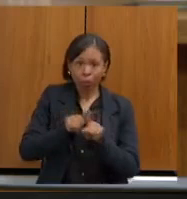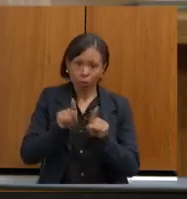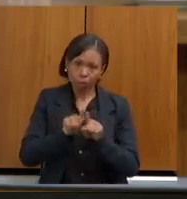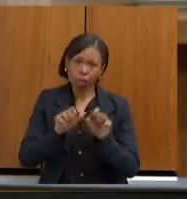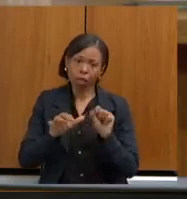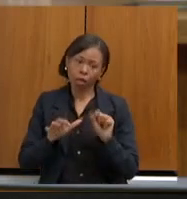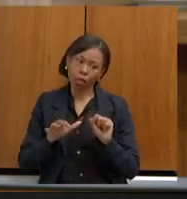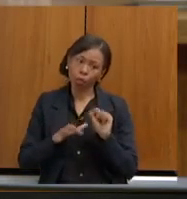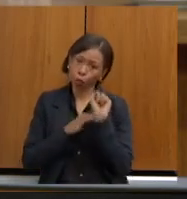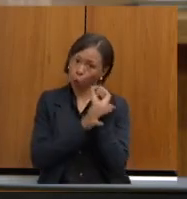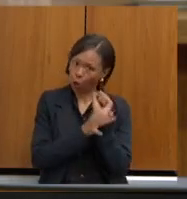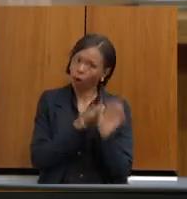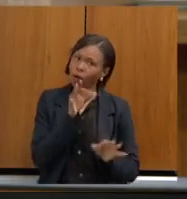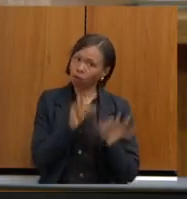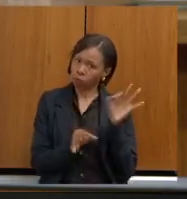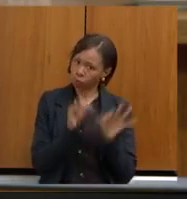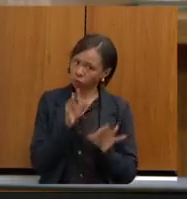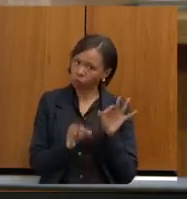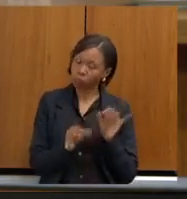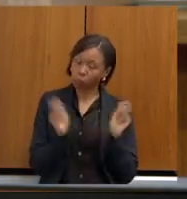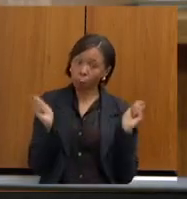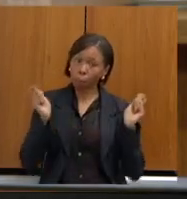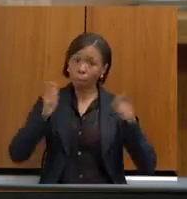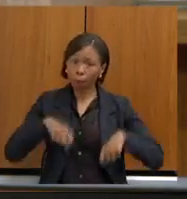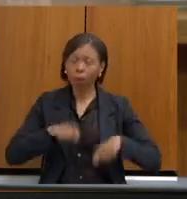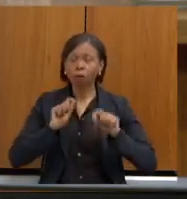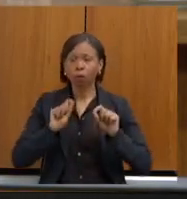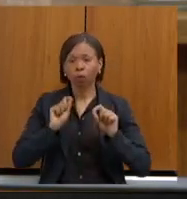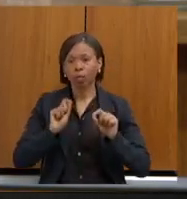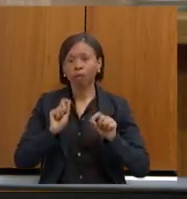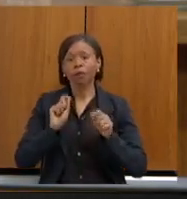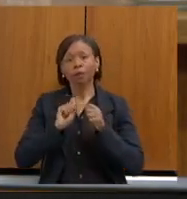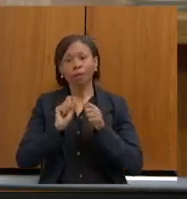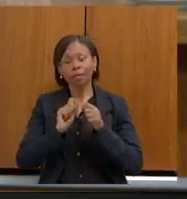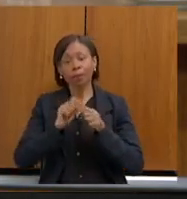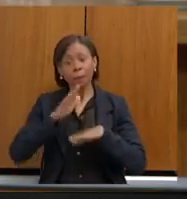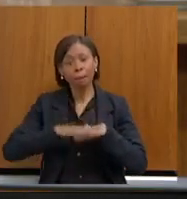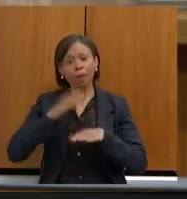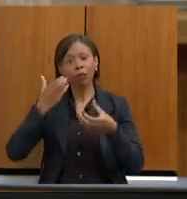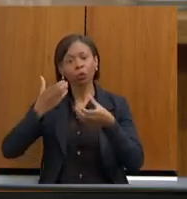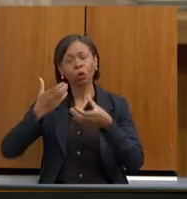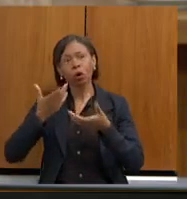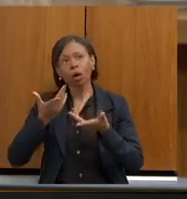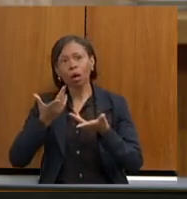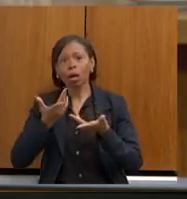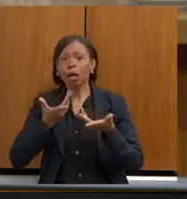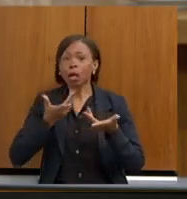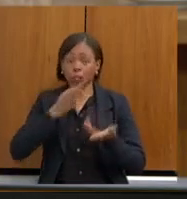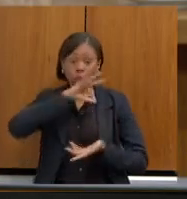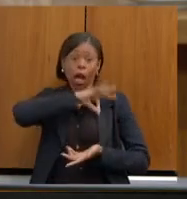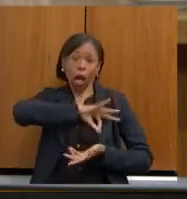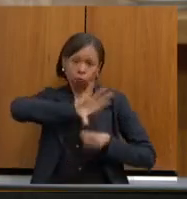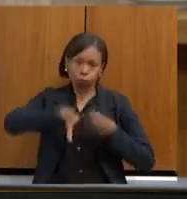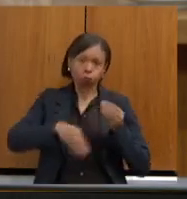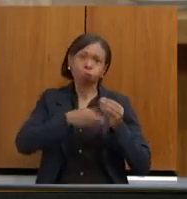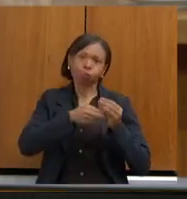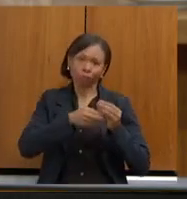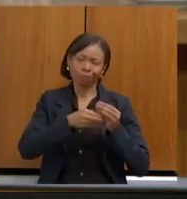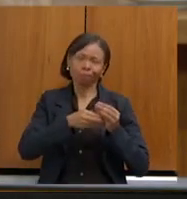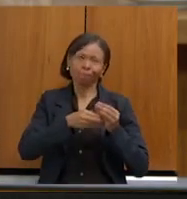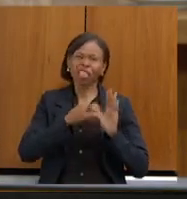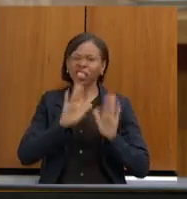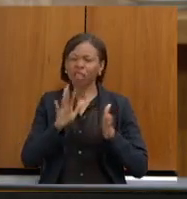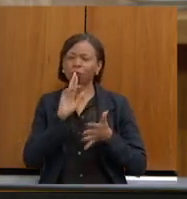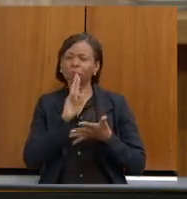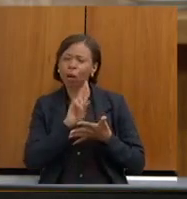jurídica para isso poder levar a possibilidade de recomposição salarial acho que eu respondi todas as